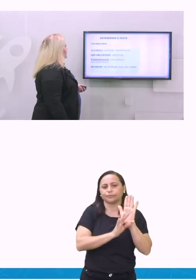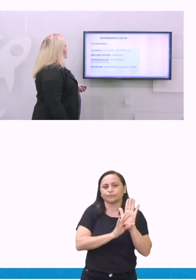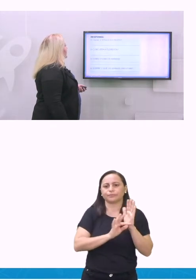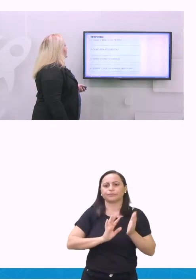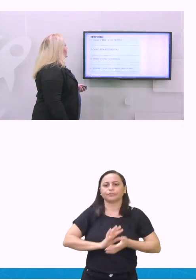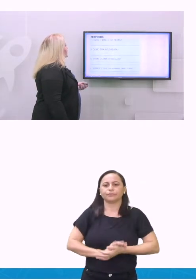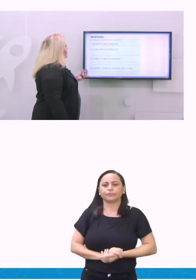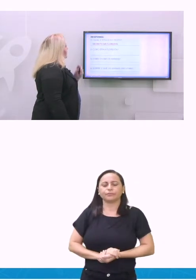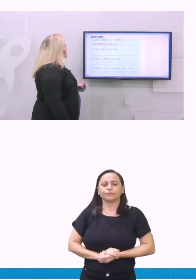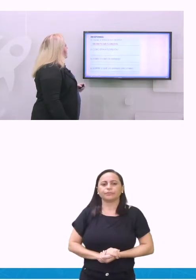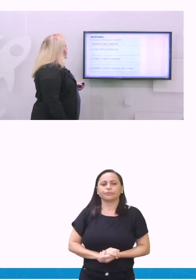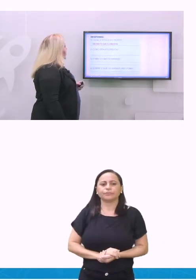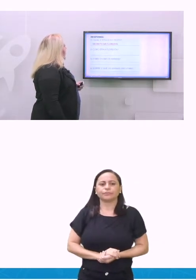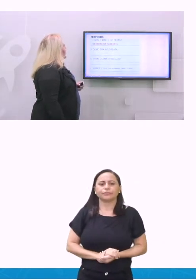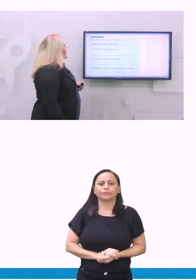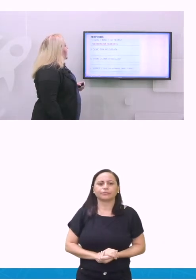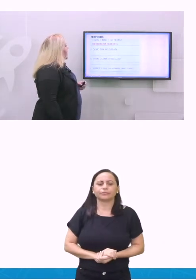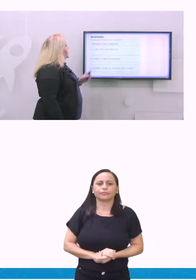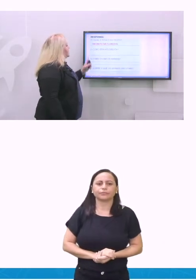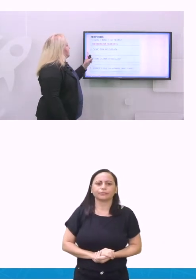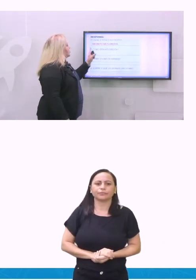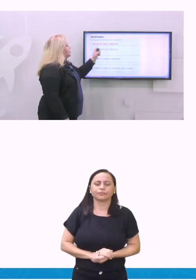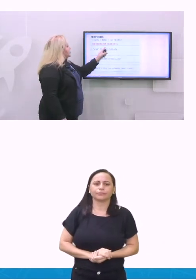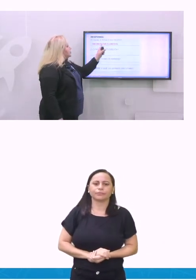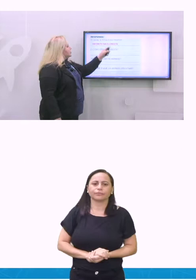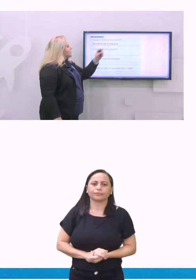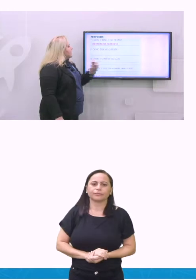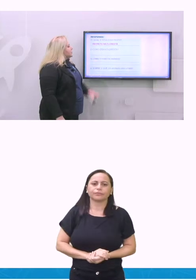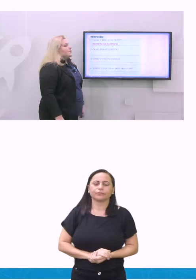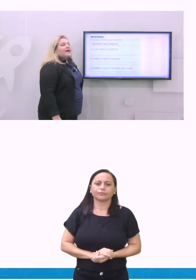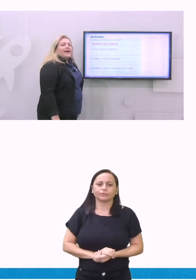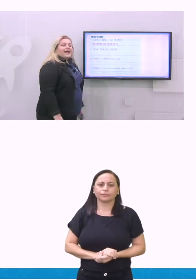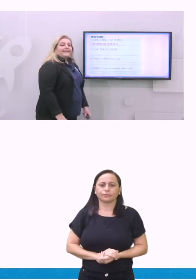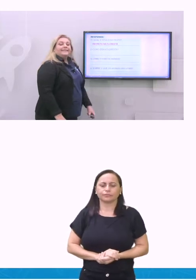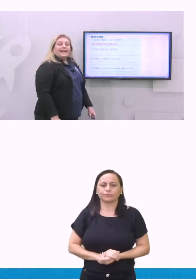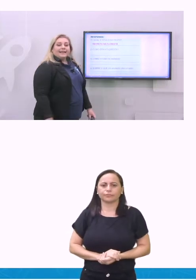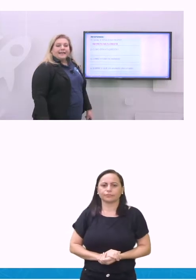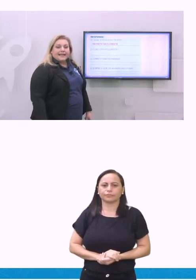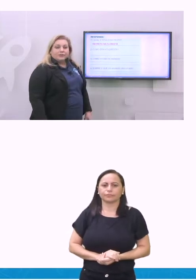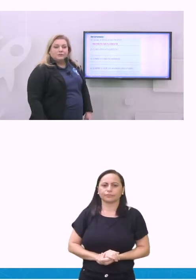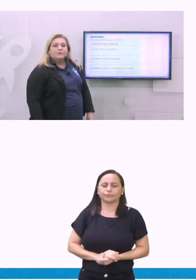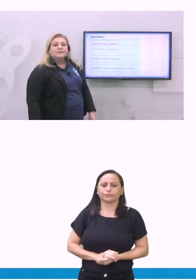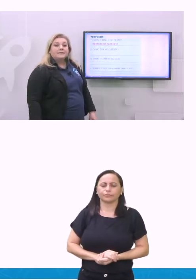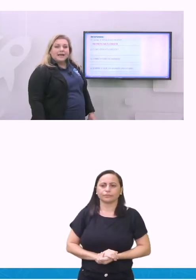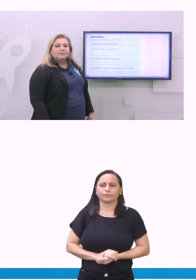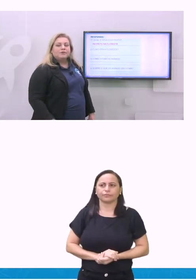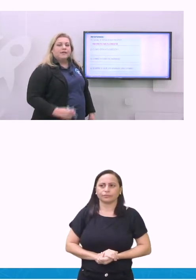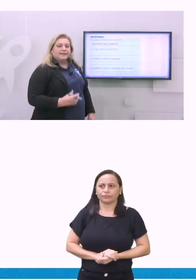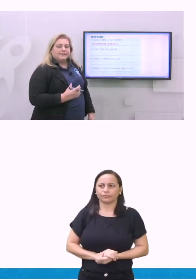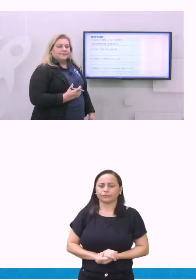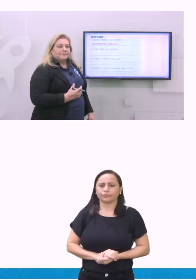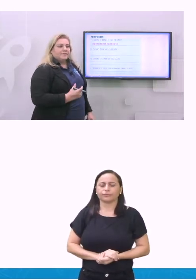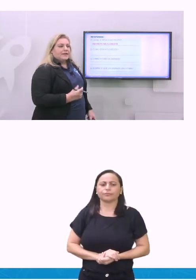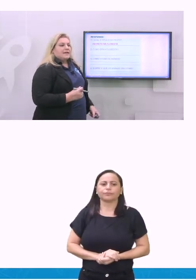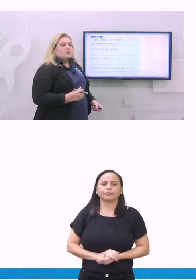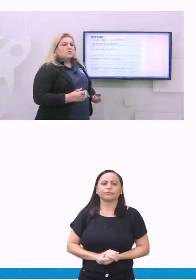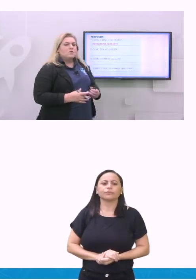texto. Então, vamos colocar a resposta. O título do texto é Decreto na